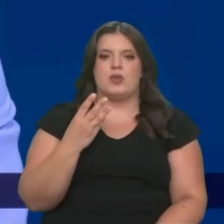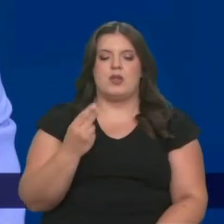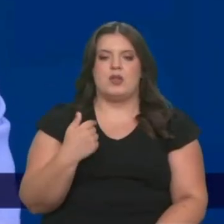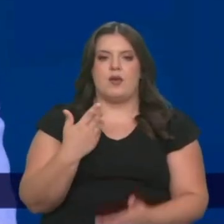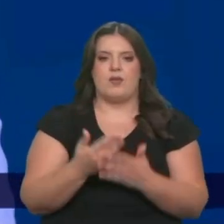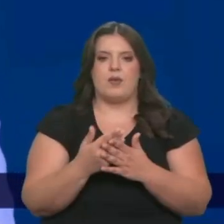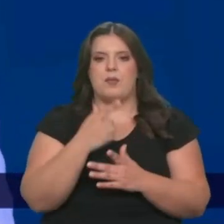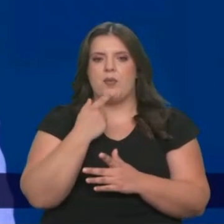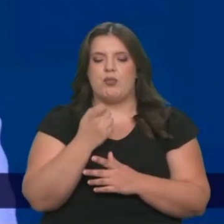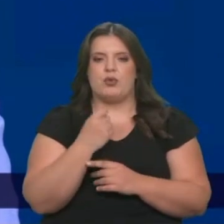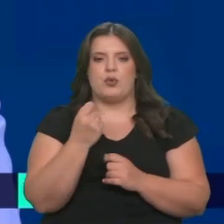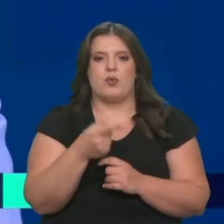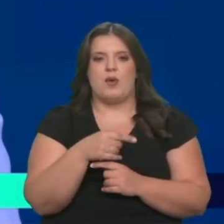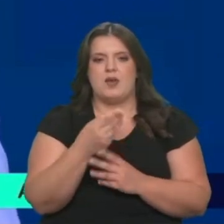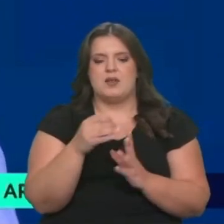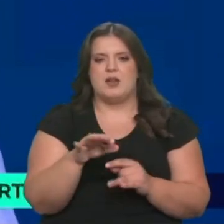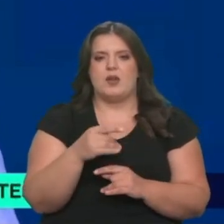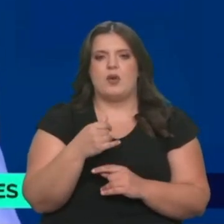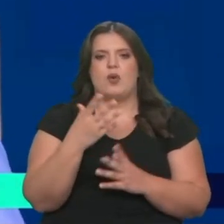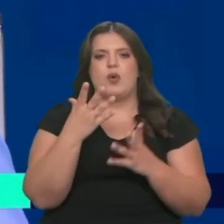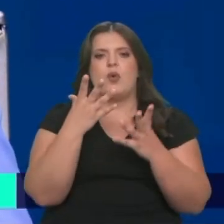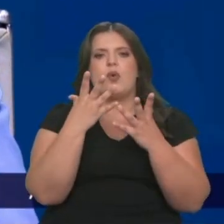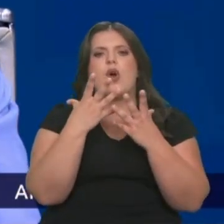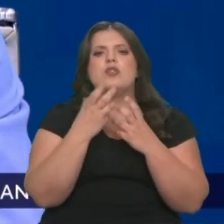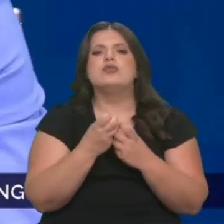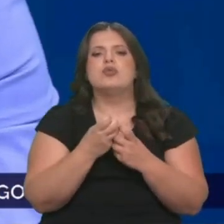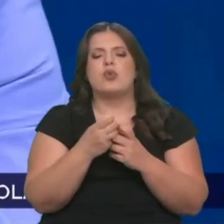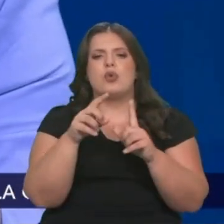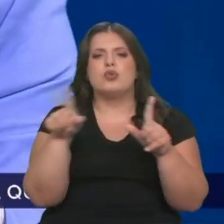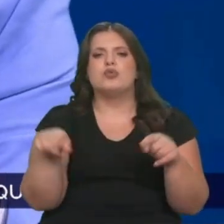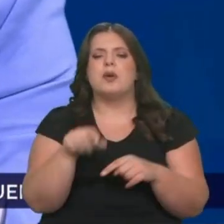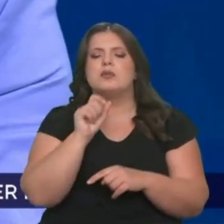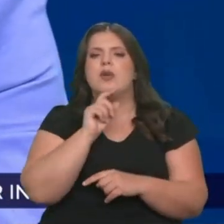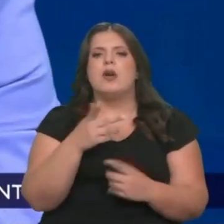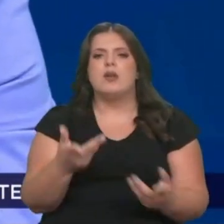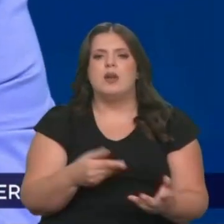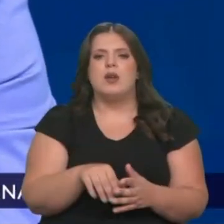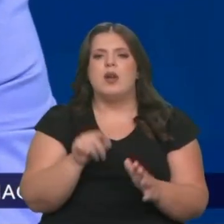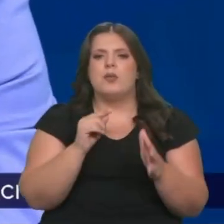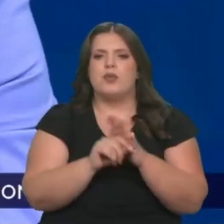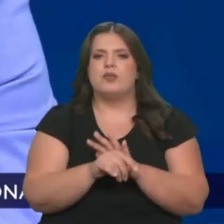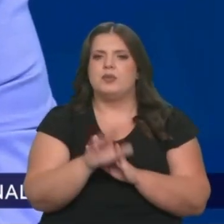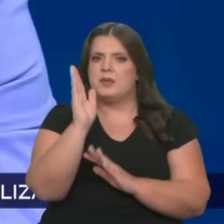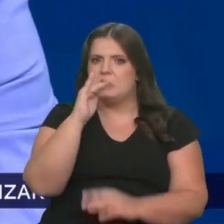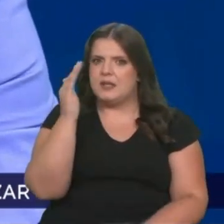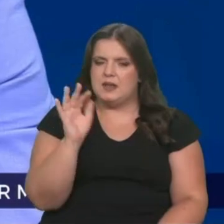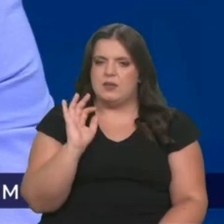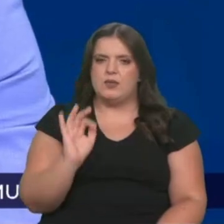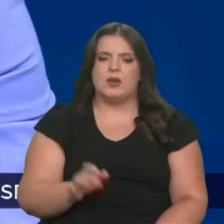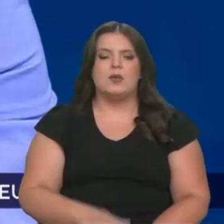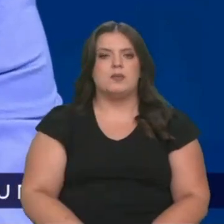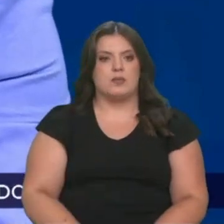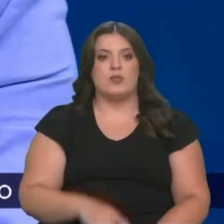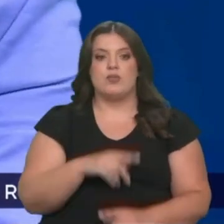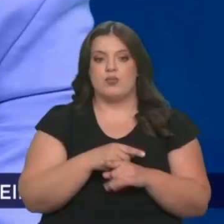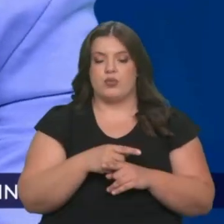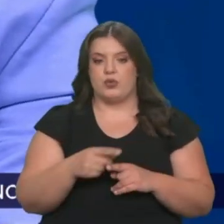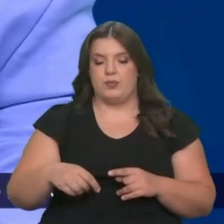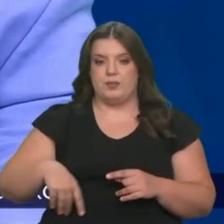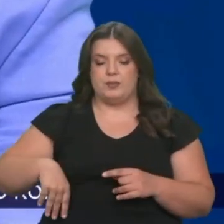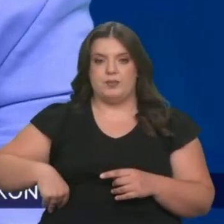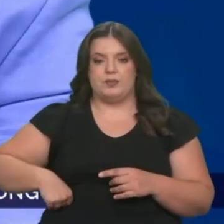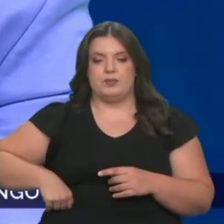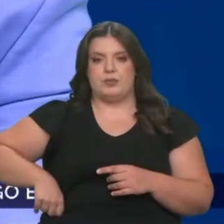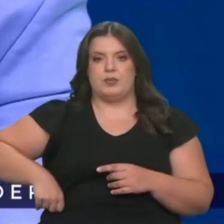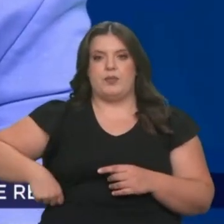Parece uma pergunta quase um bocado infantil, não é? Quão escuro é o espaço? Exatamente. Mas é uma pergunta profundamente científica. Porque aquilo